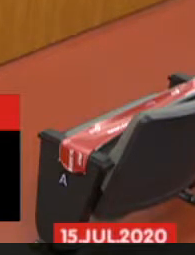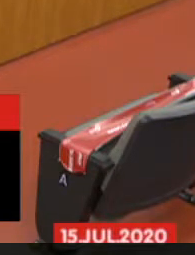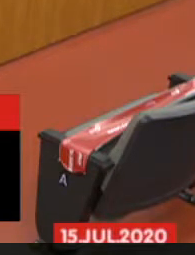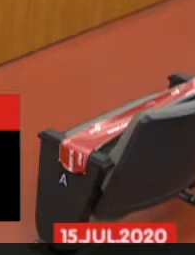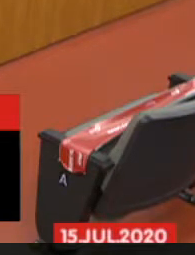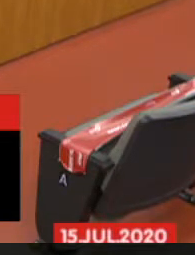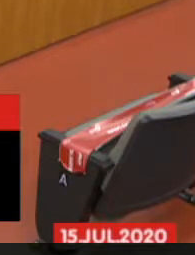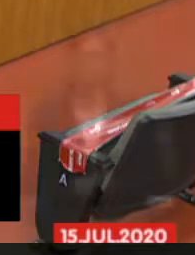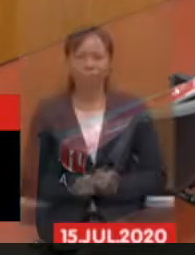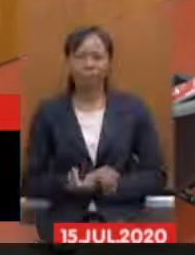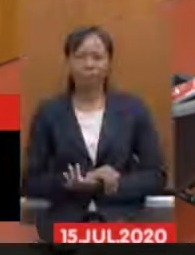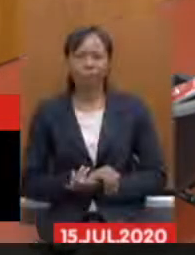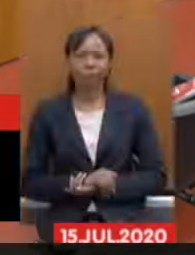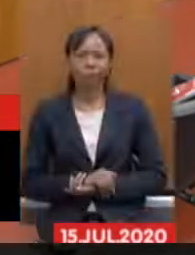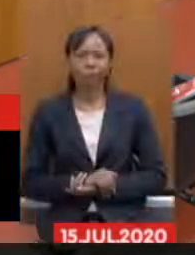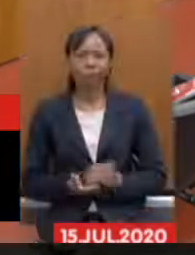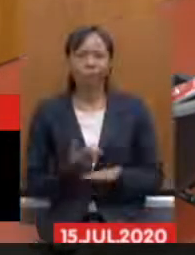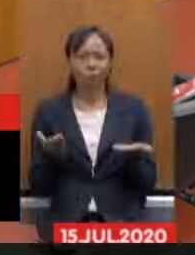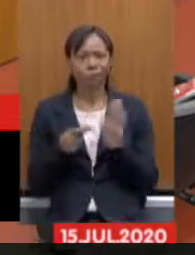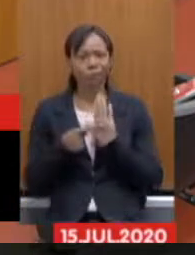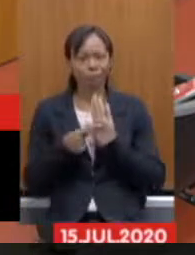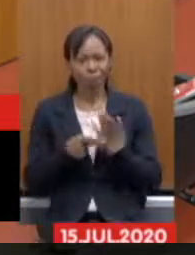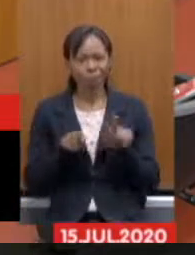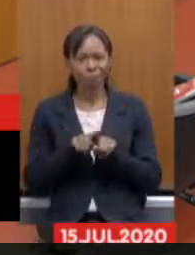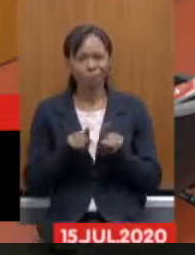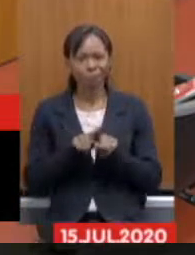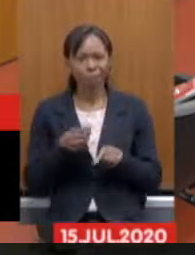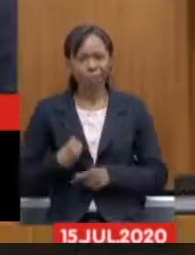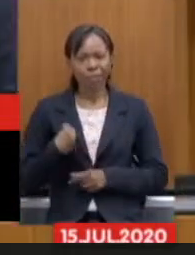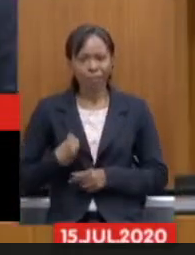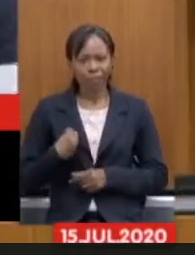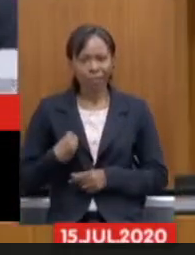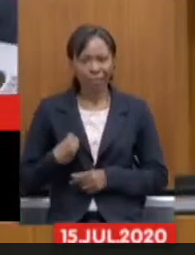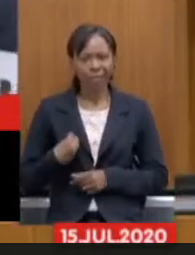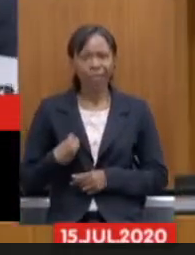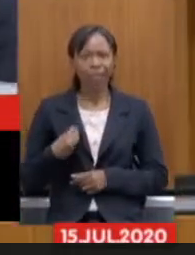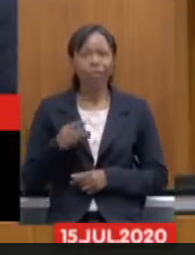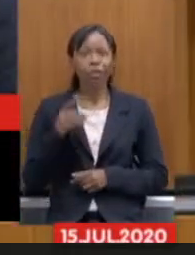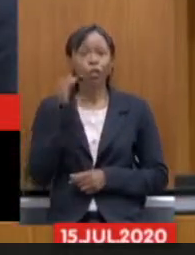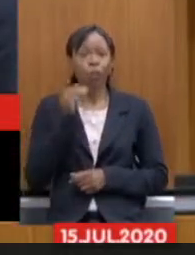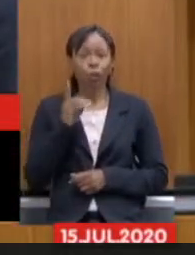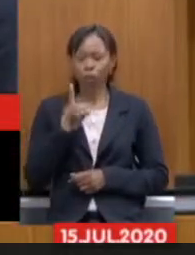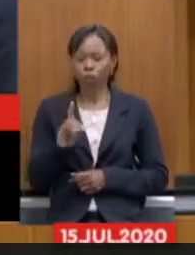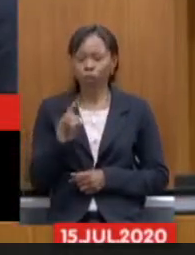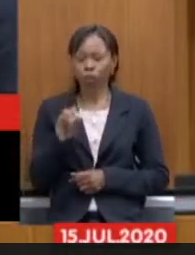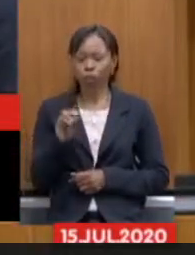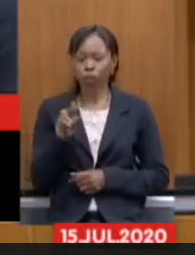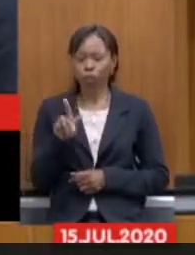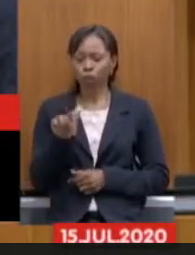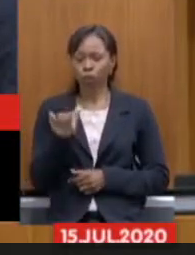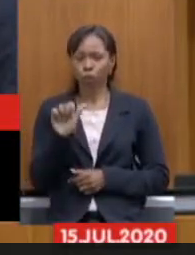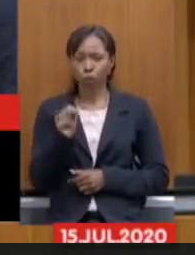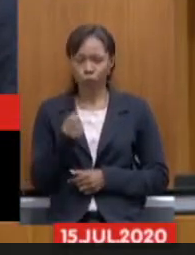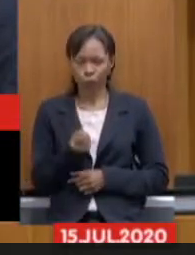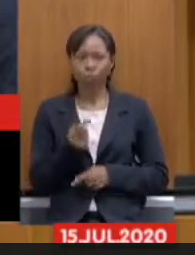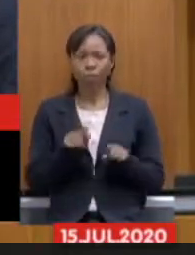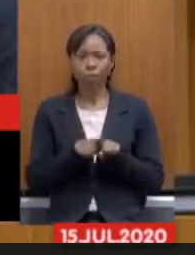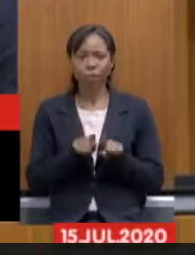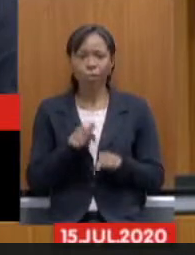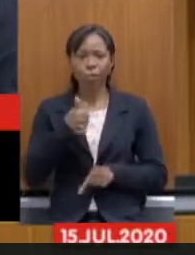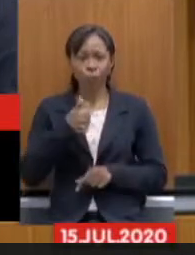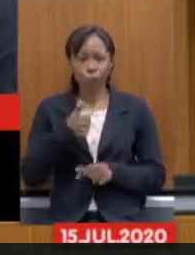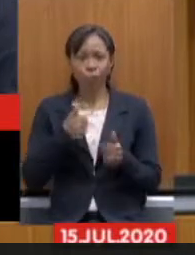considerações registramos ainda viu gente a presença aqui do deputado douglas melo e também do primeiro-secretário